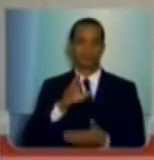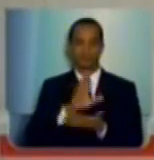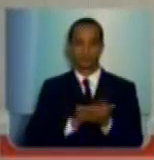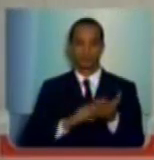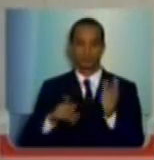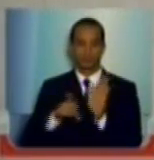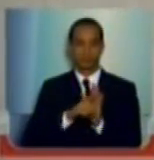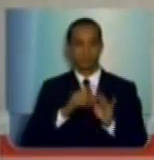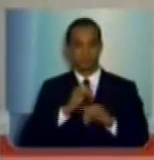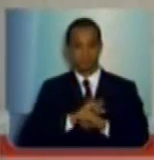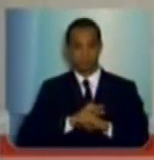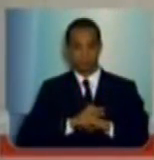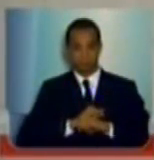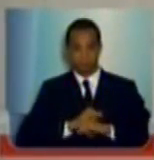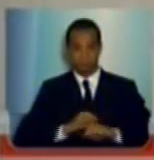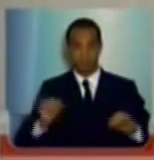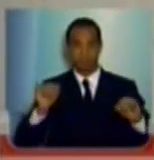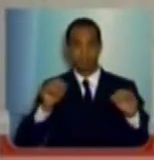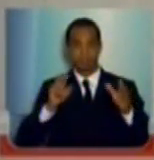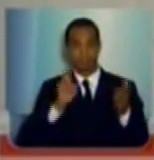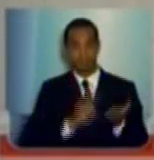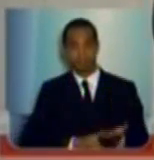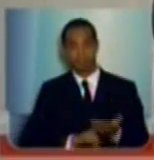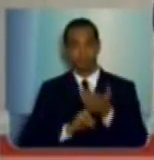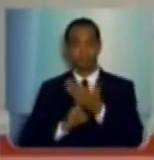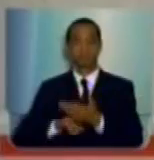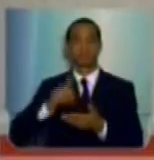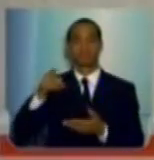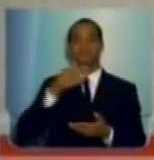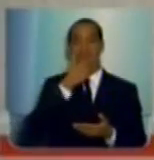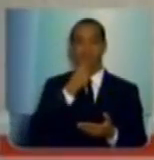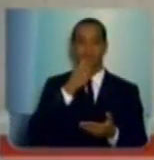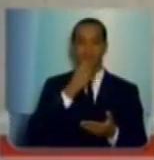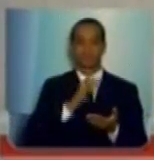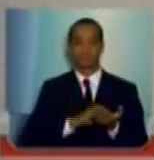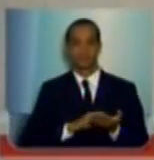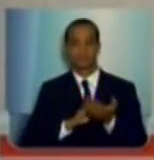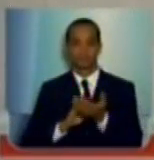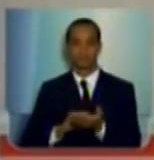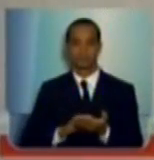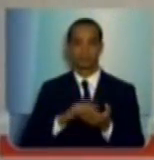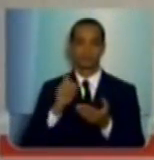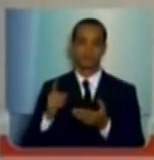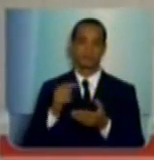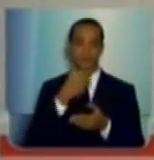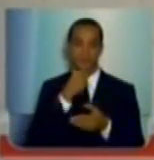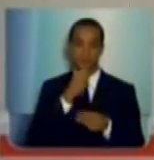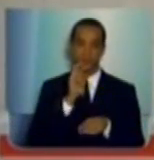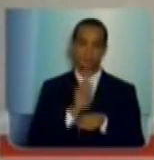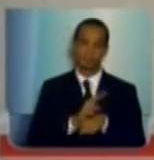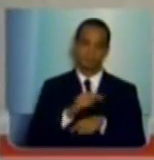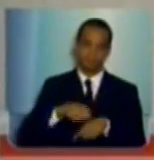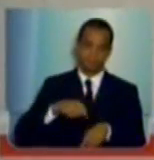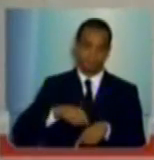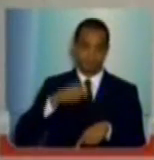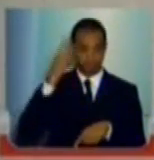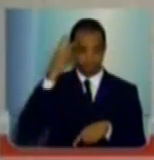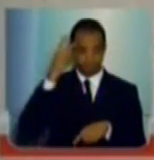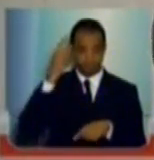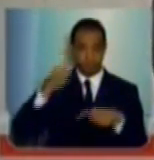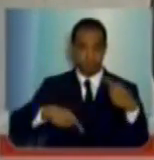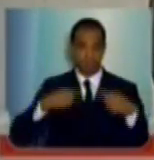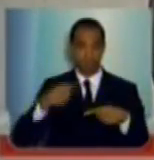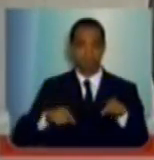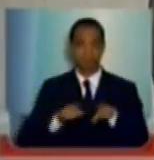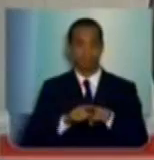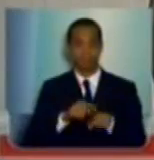meu pronunciamento sejam encaminhadas ao Secretário de Segurança Pública do Estado de São Paulo